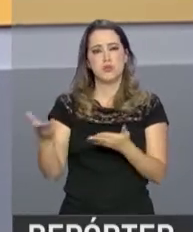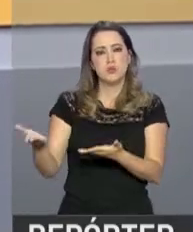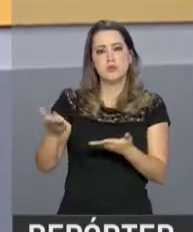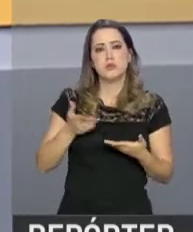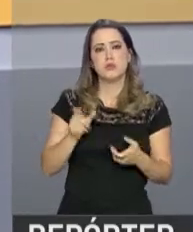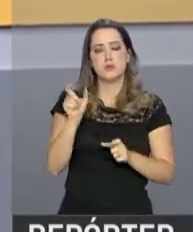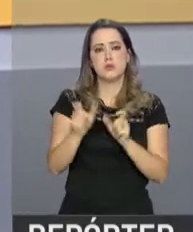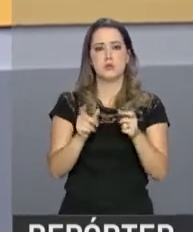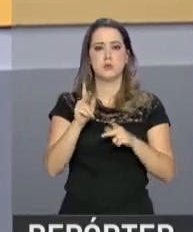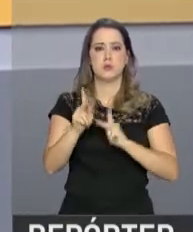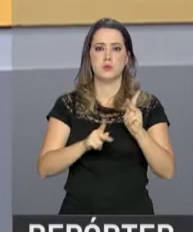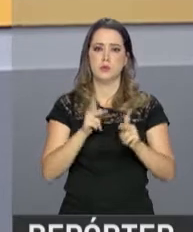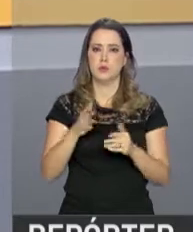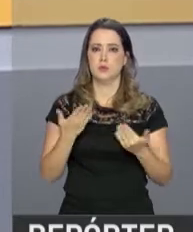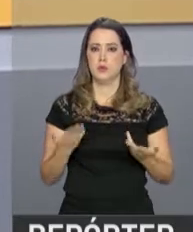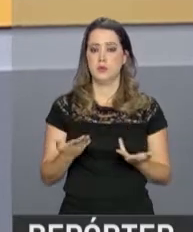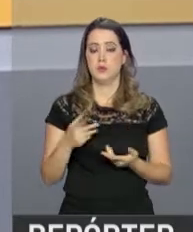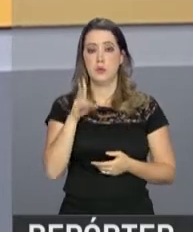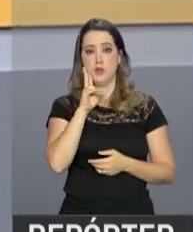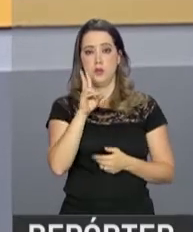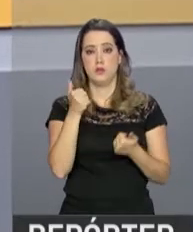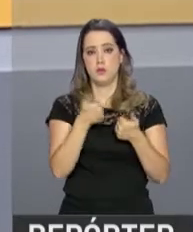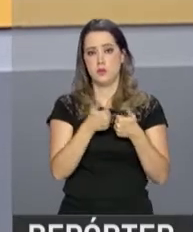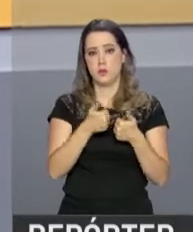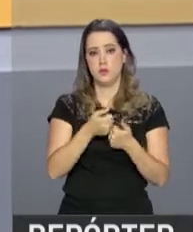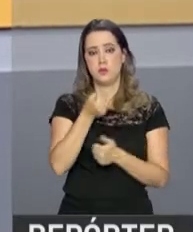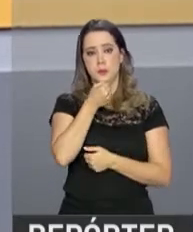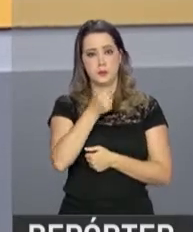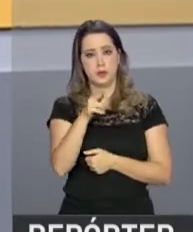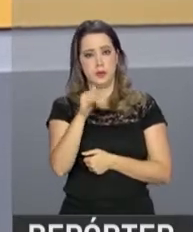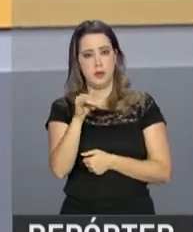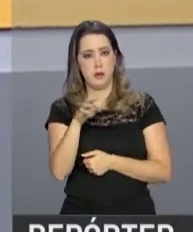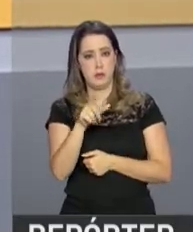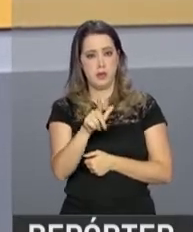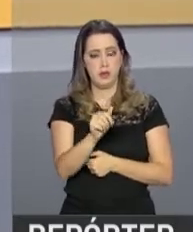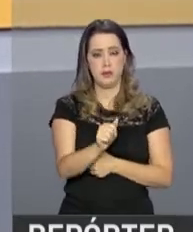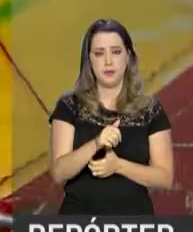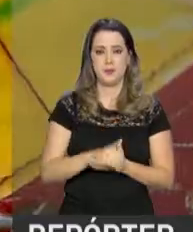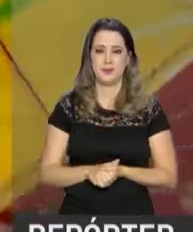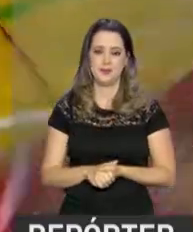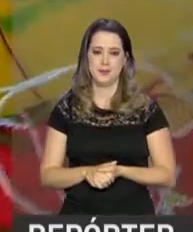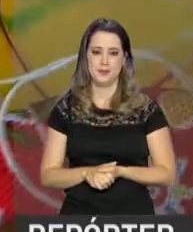ações de acolhimento a essa população. Quem esteve junto foi a repórter Gabriela Noronha.